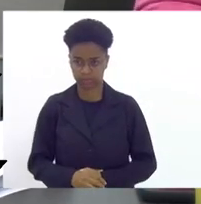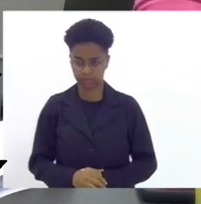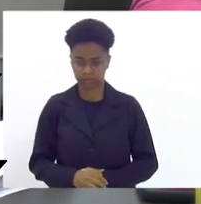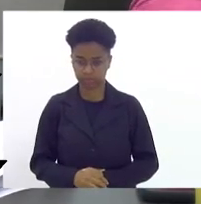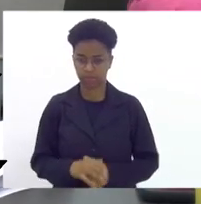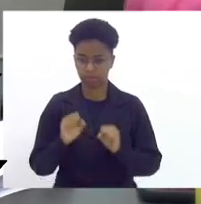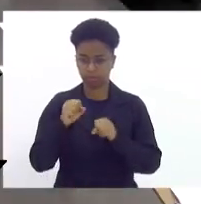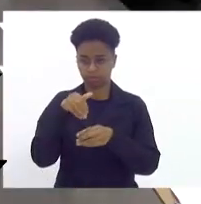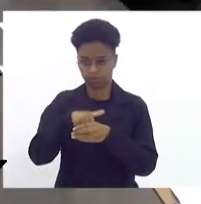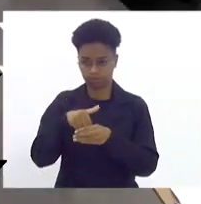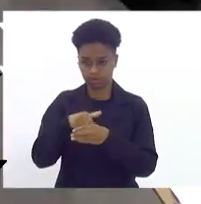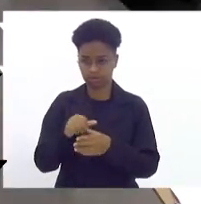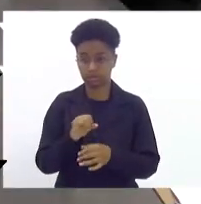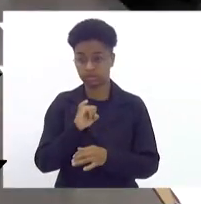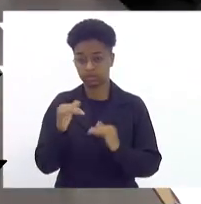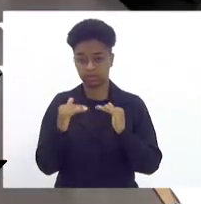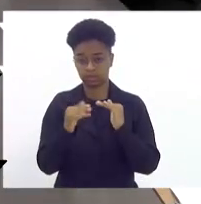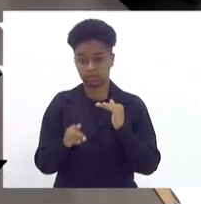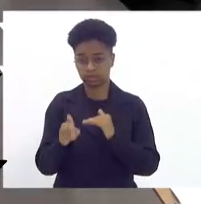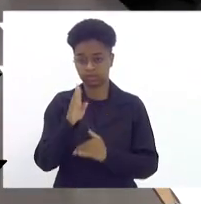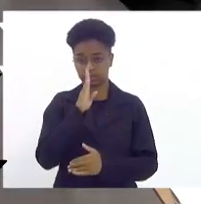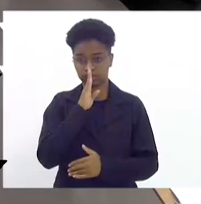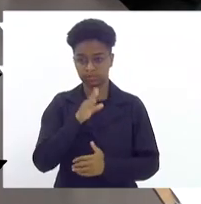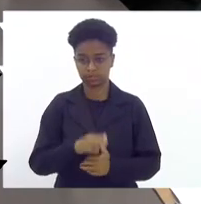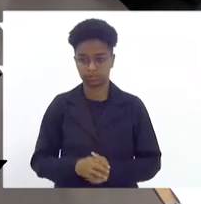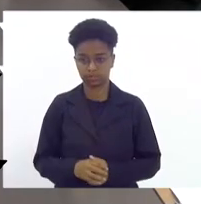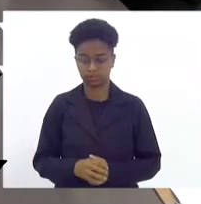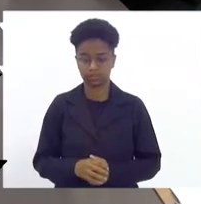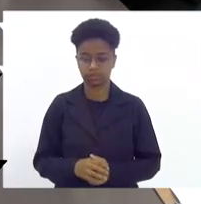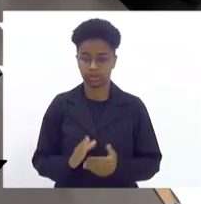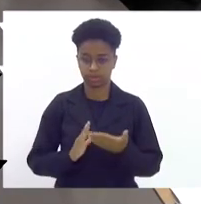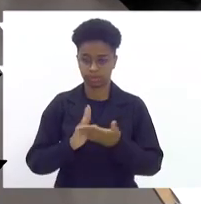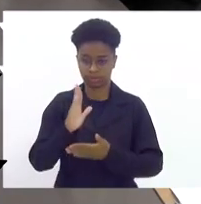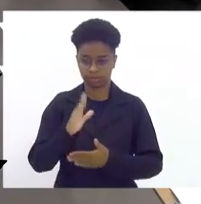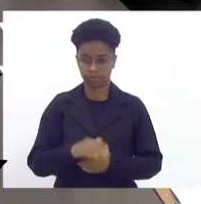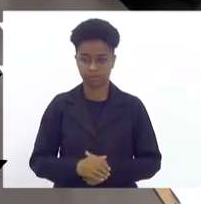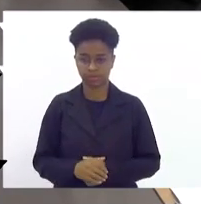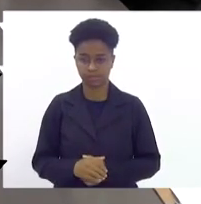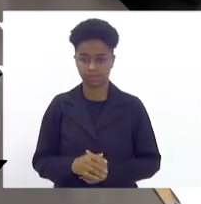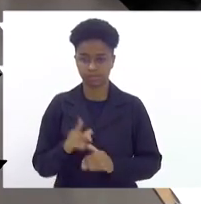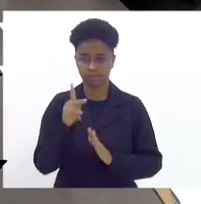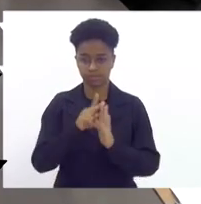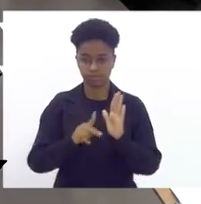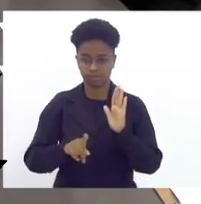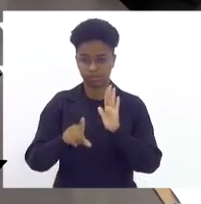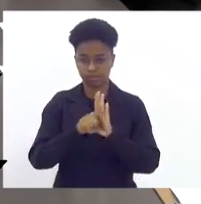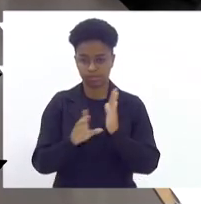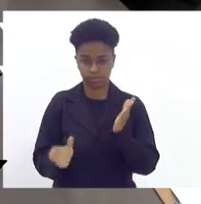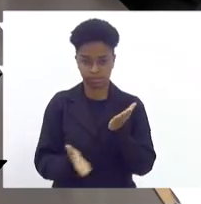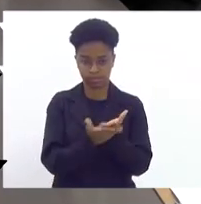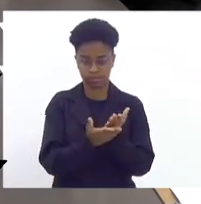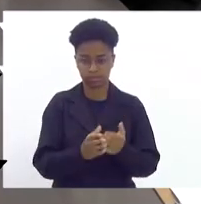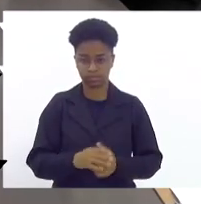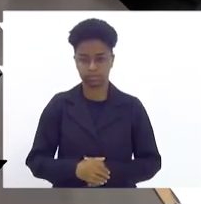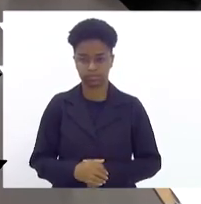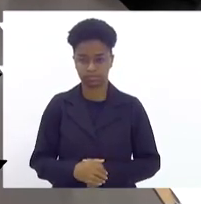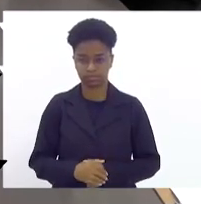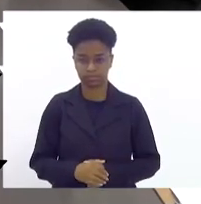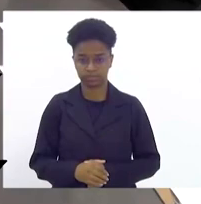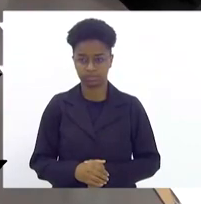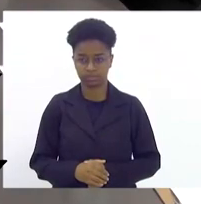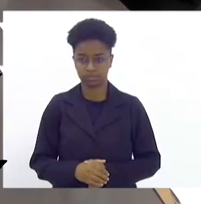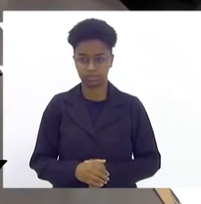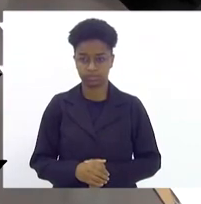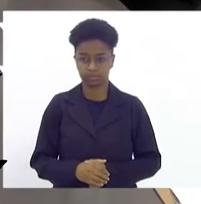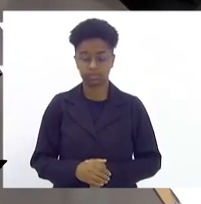Em votação. Senhores que aprovam, permaneçam como estão. Aprovado. O projeto de lei vai a arquivo. É, senhores, eu fui